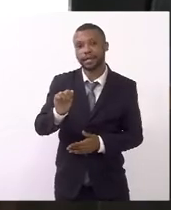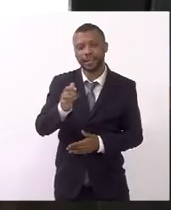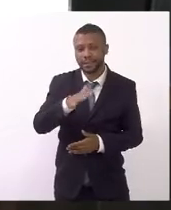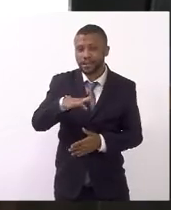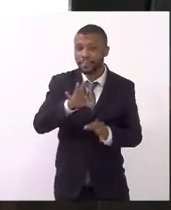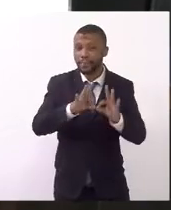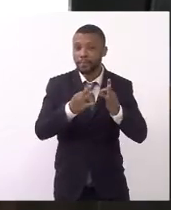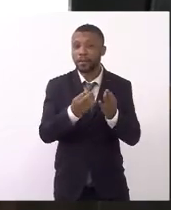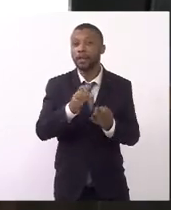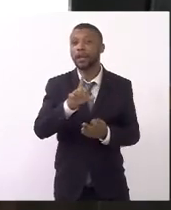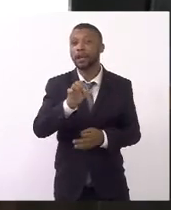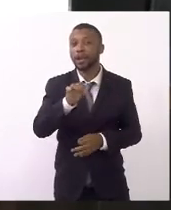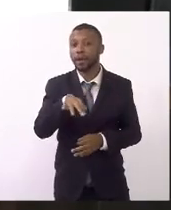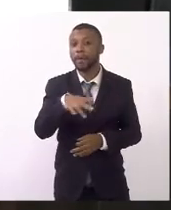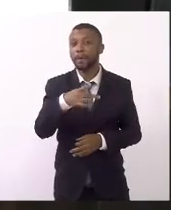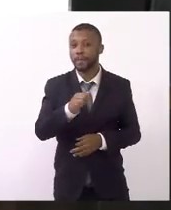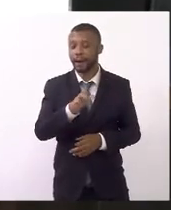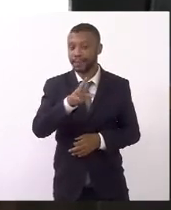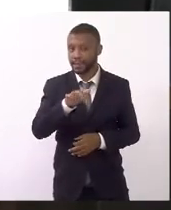lamparina